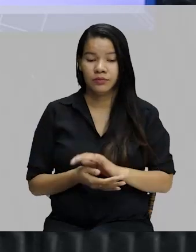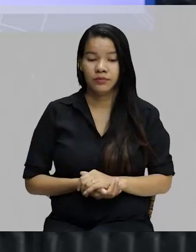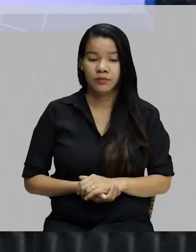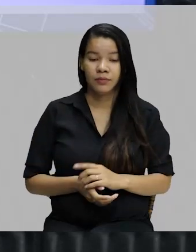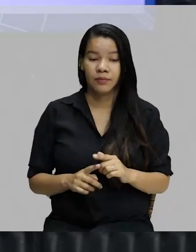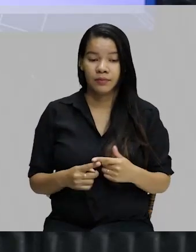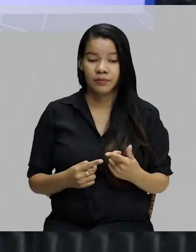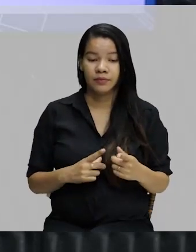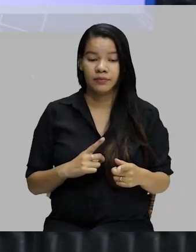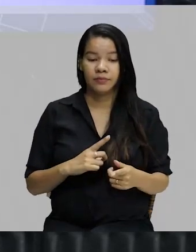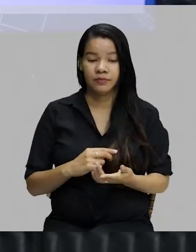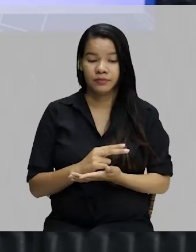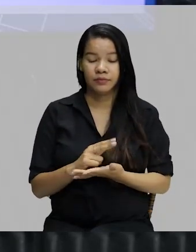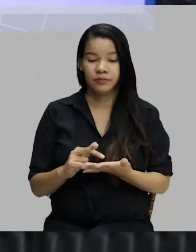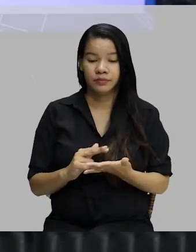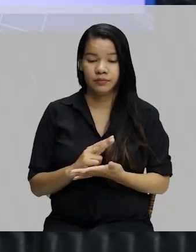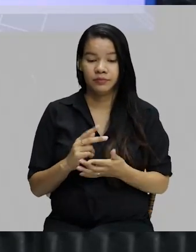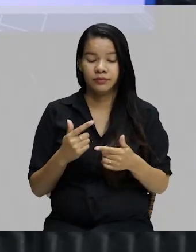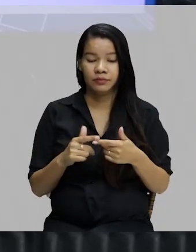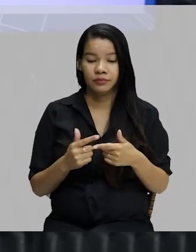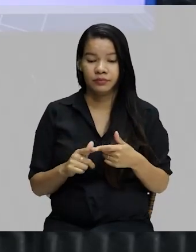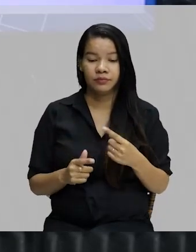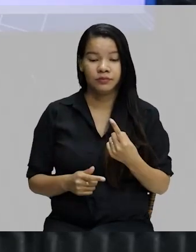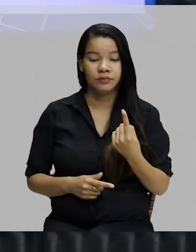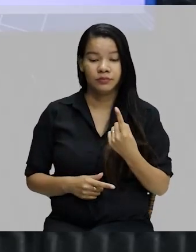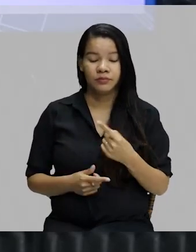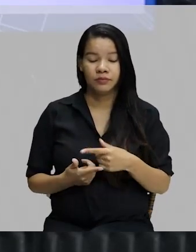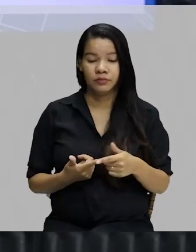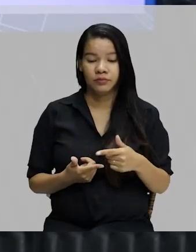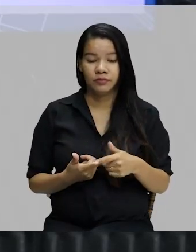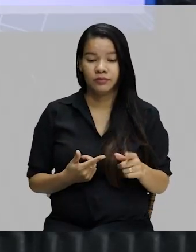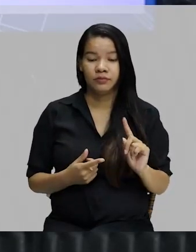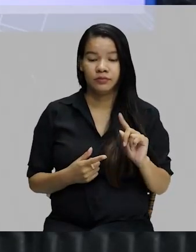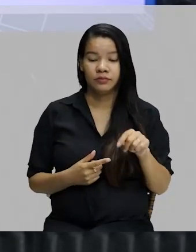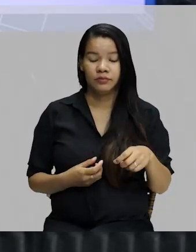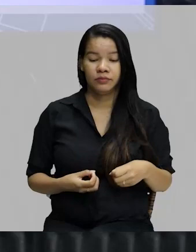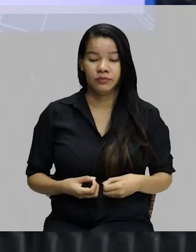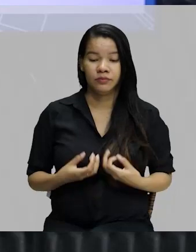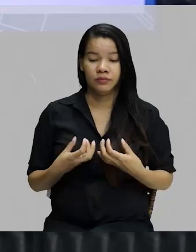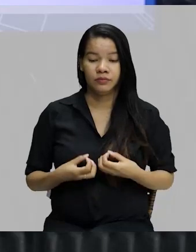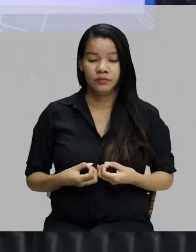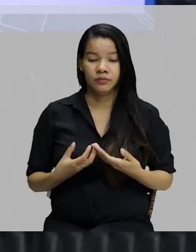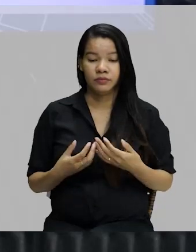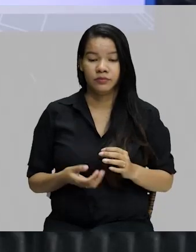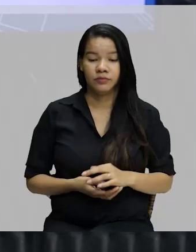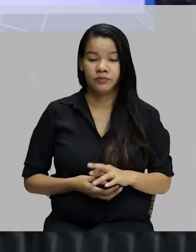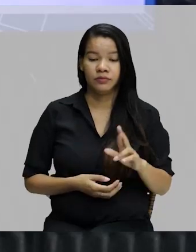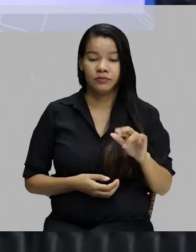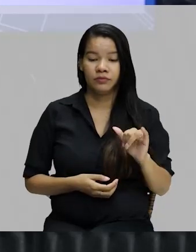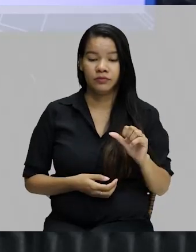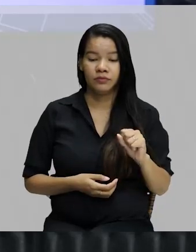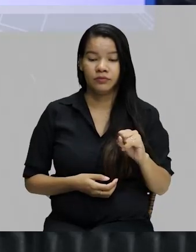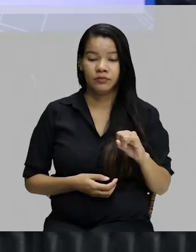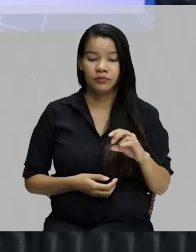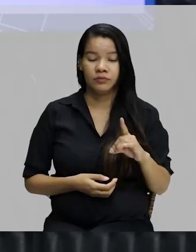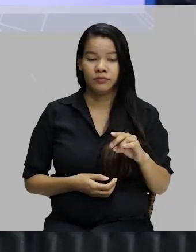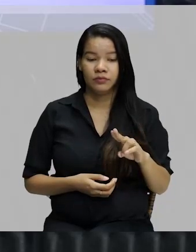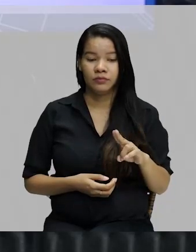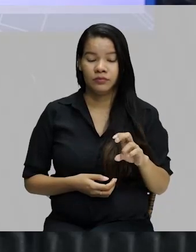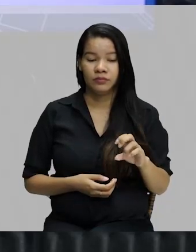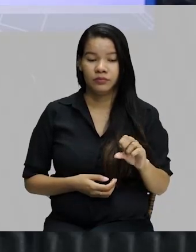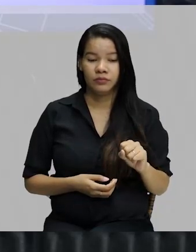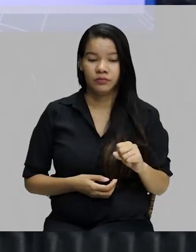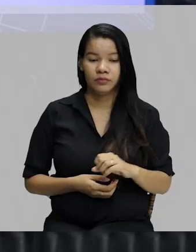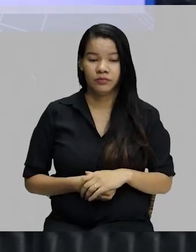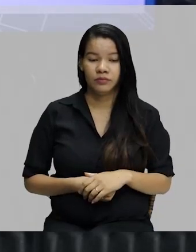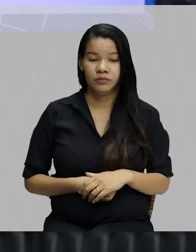Mas existem diversos problemas. E um desses problemas é a produção dos resíduos